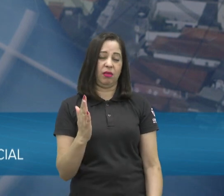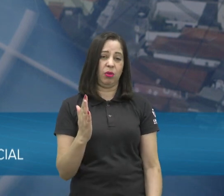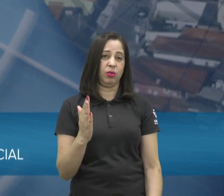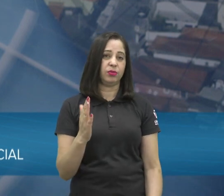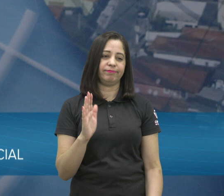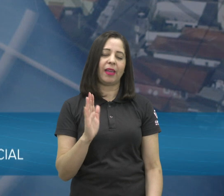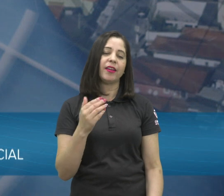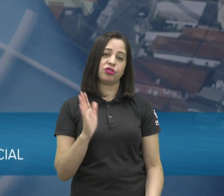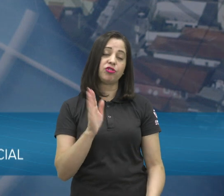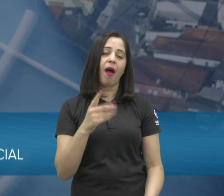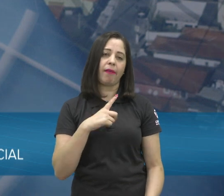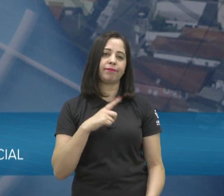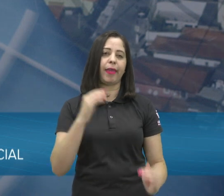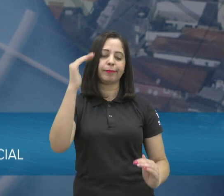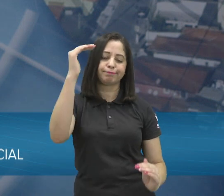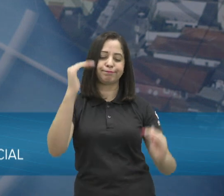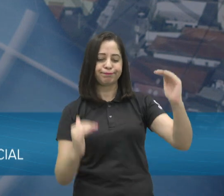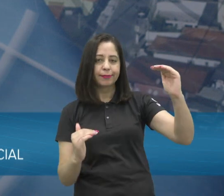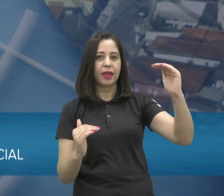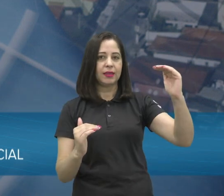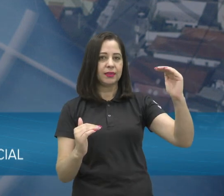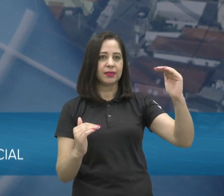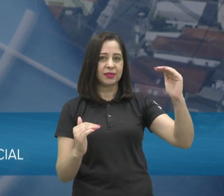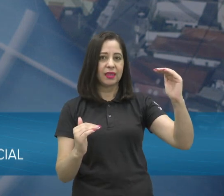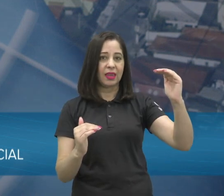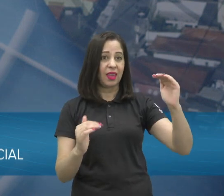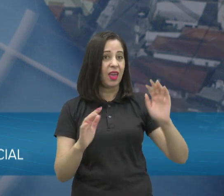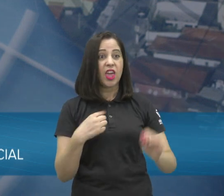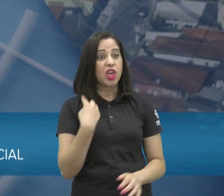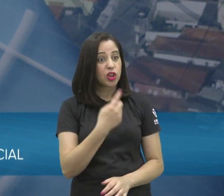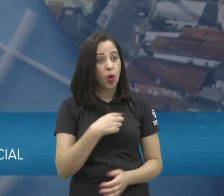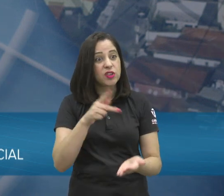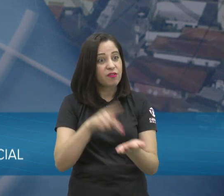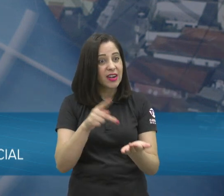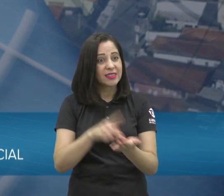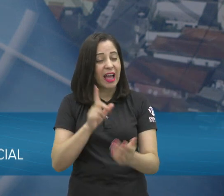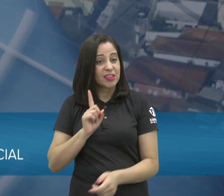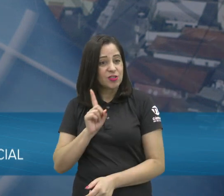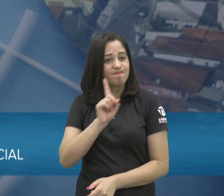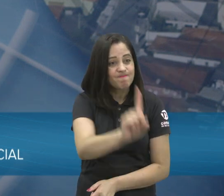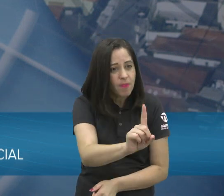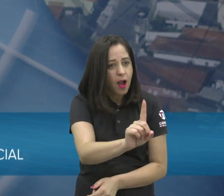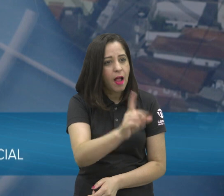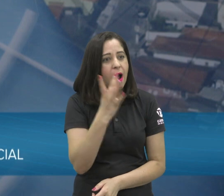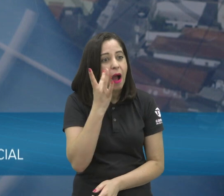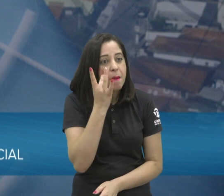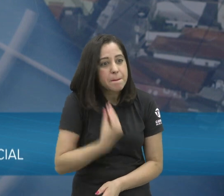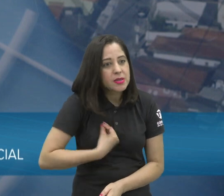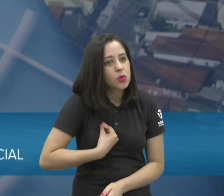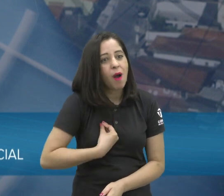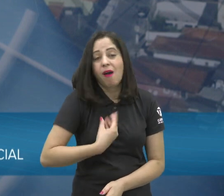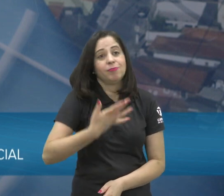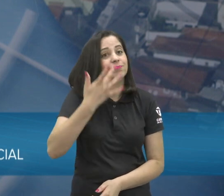desigual, mas muitas vezes, apesar dos números, a gente não tem noção da realidade nua e crua, de fato, e vocês